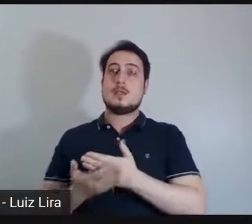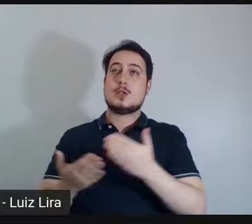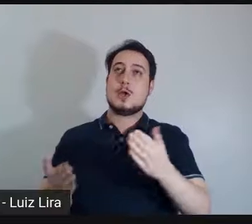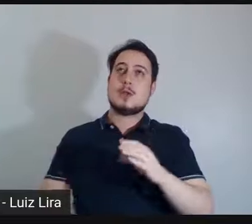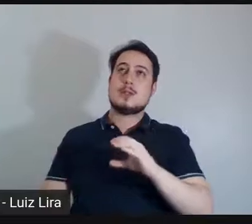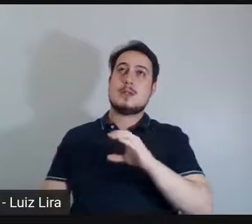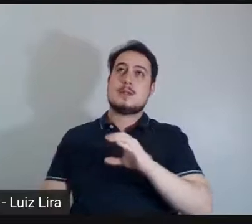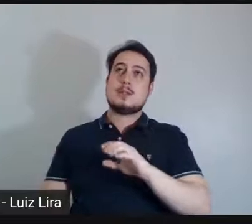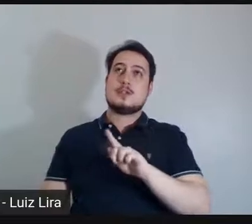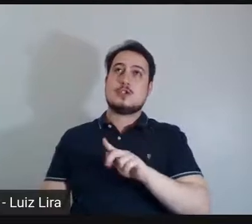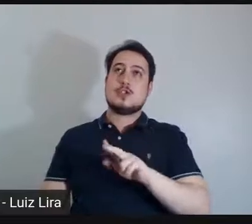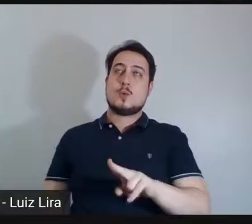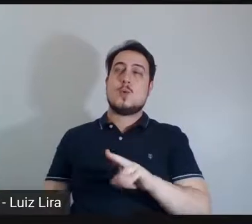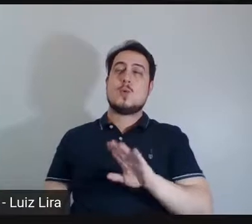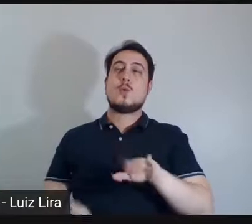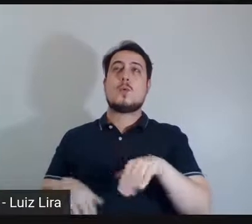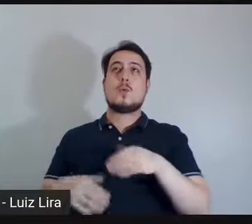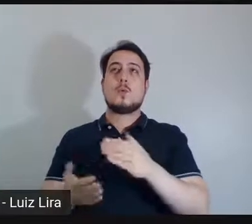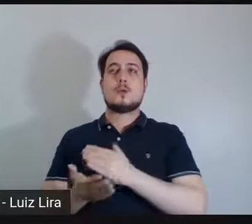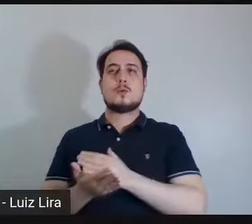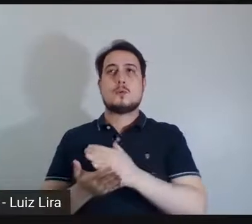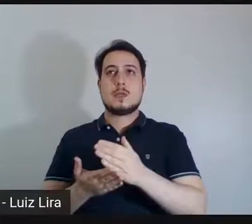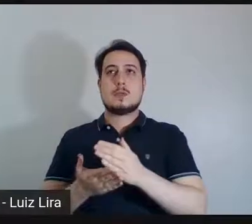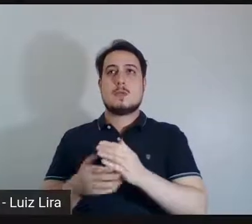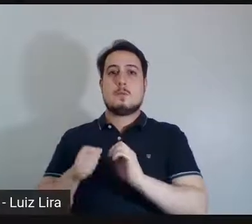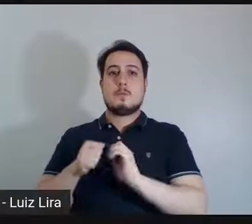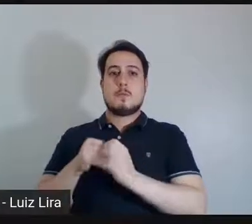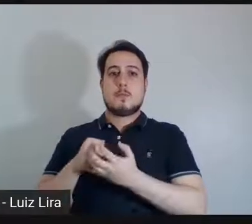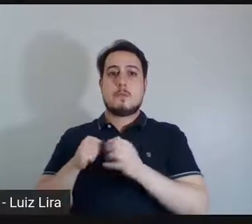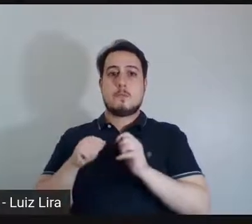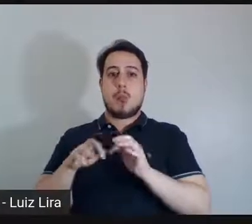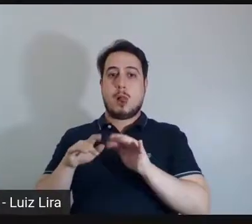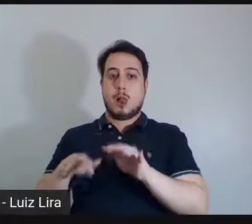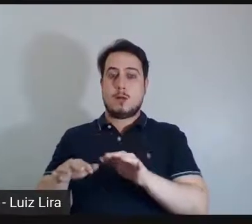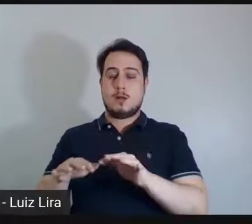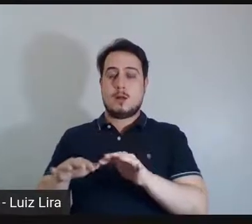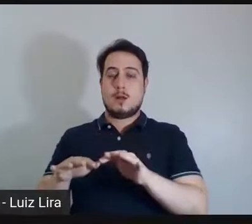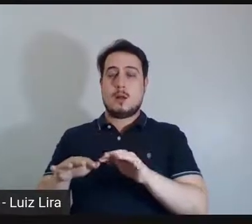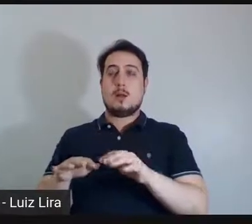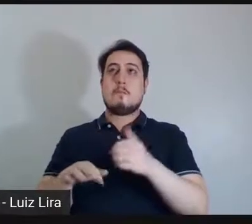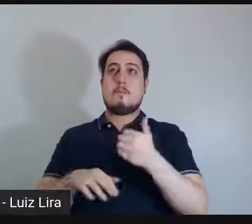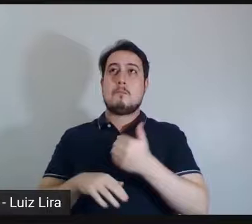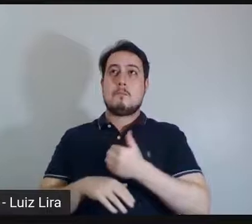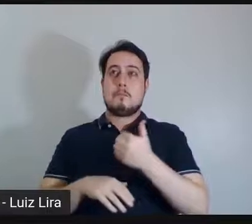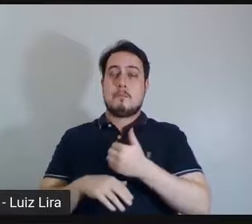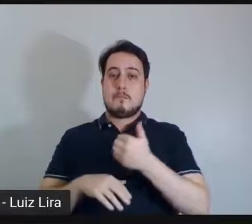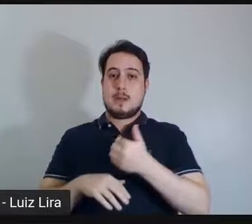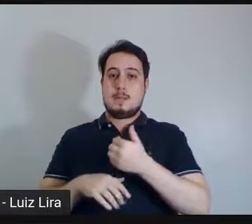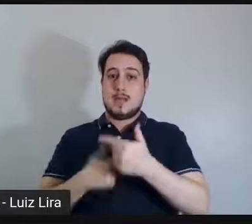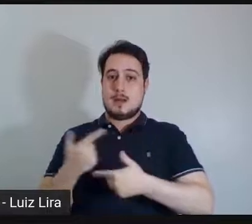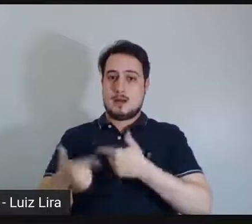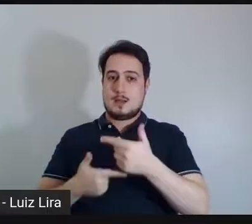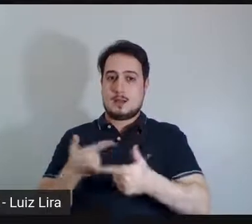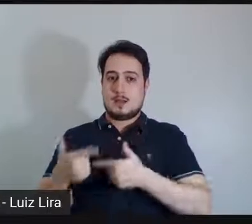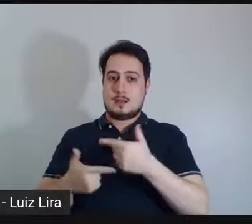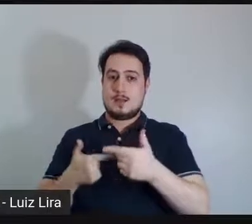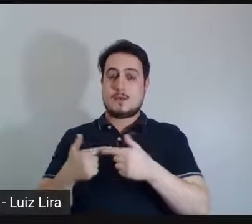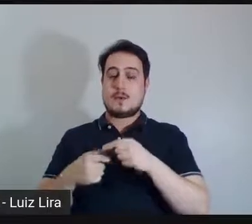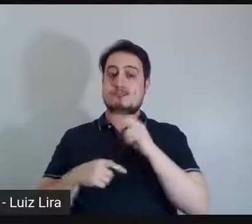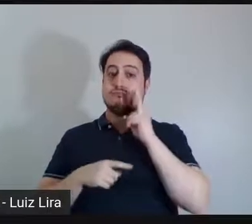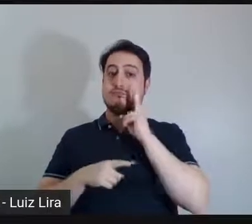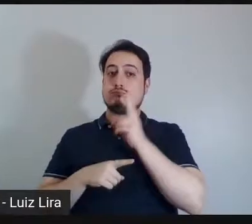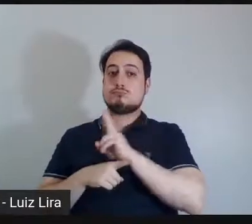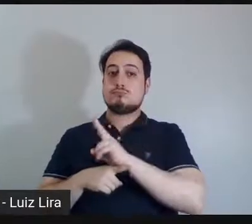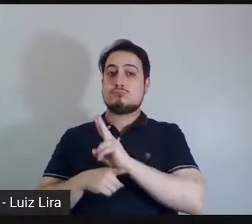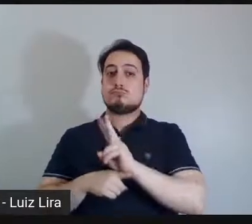começou a pandemia, a primeira atuação da CGU foi monitorar